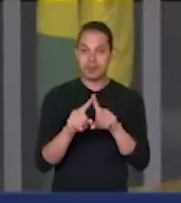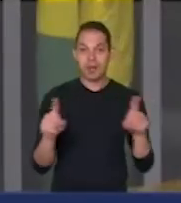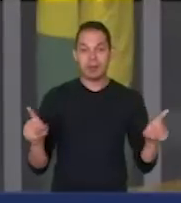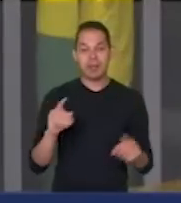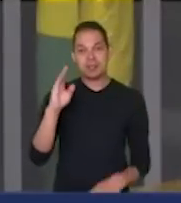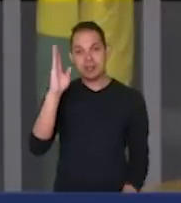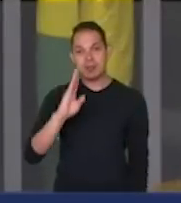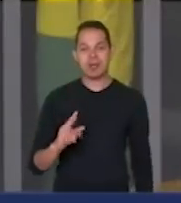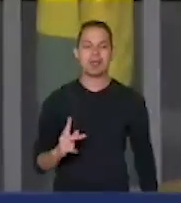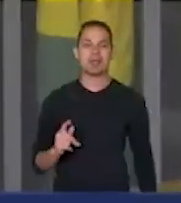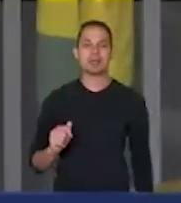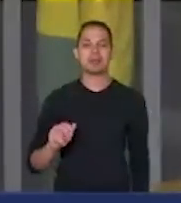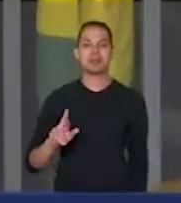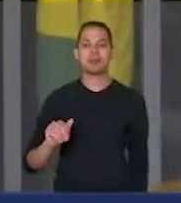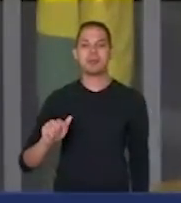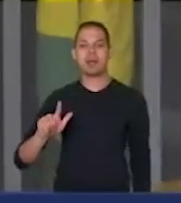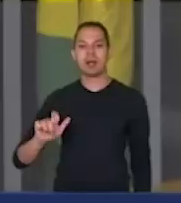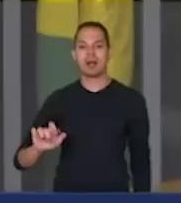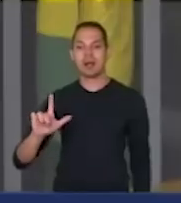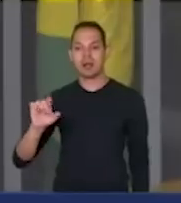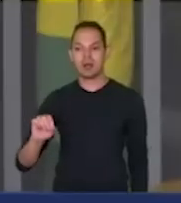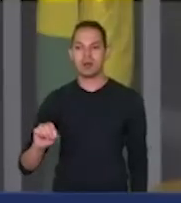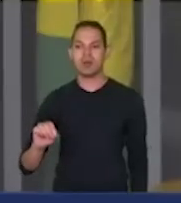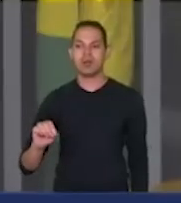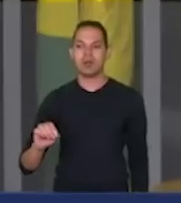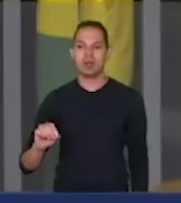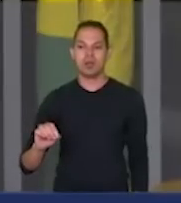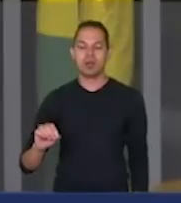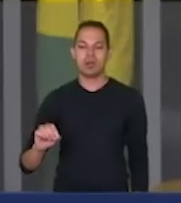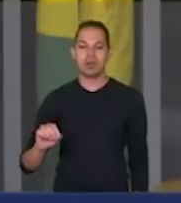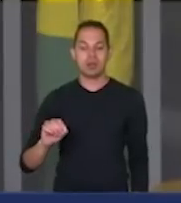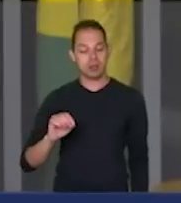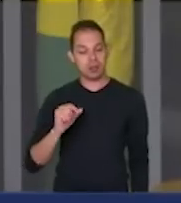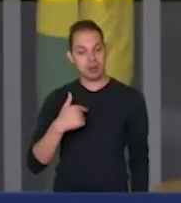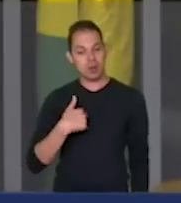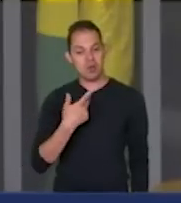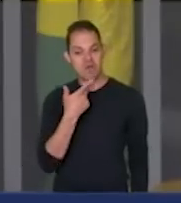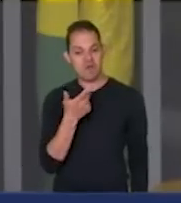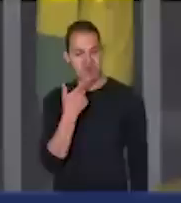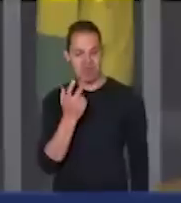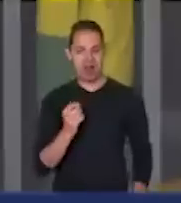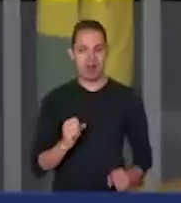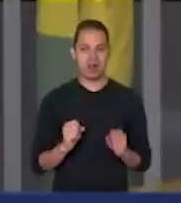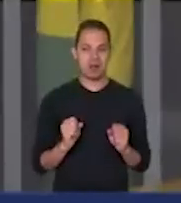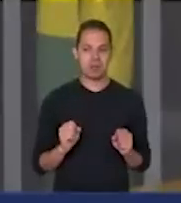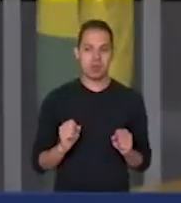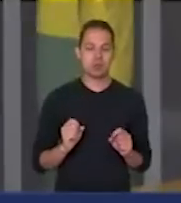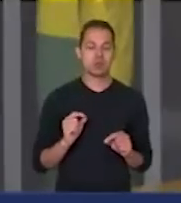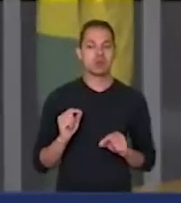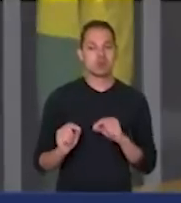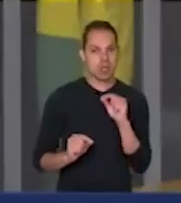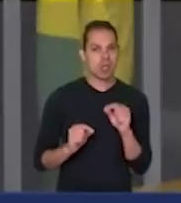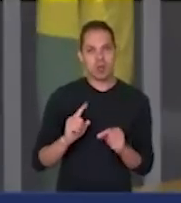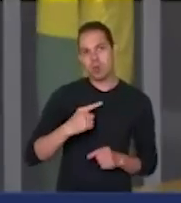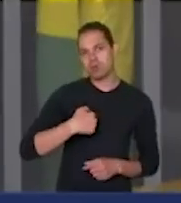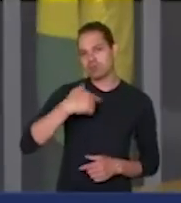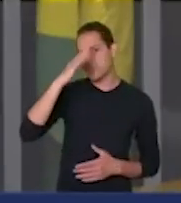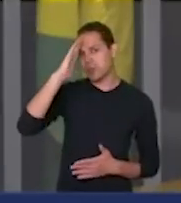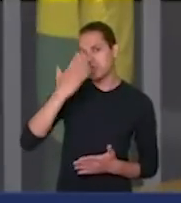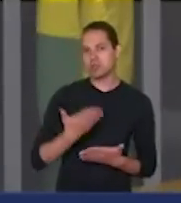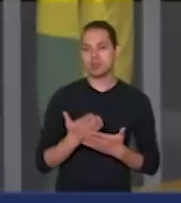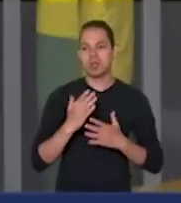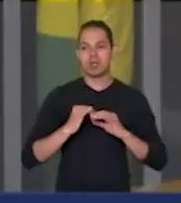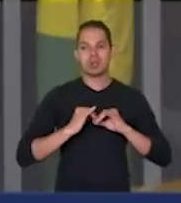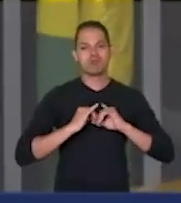tem, posso aqui dizer e afirmar que tenho convicção de que as informações